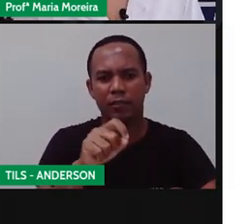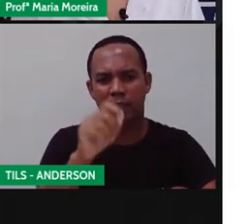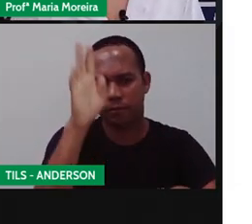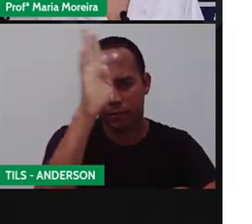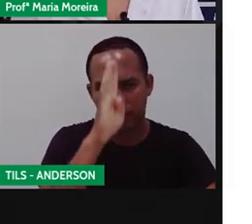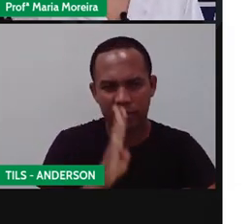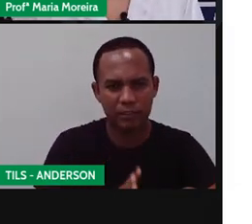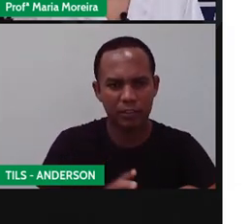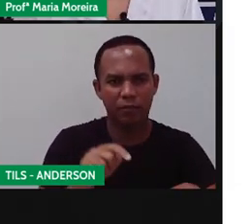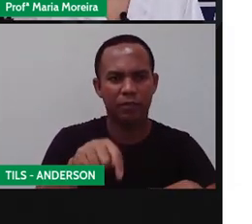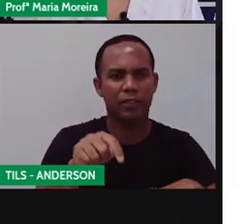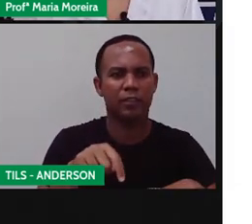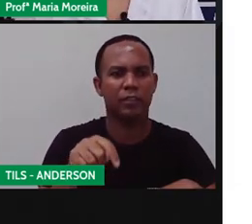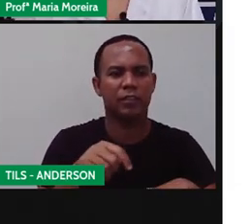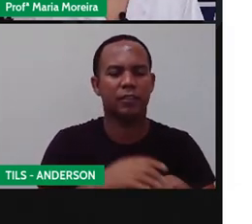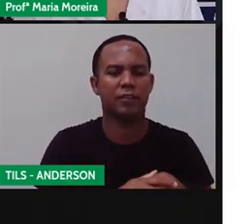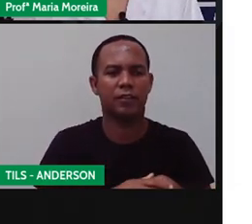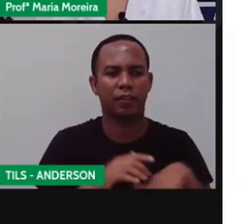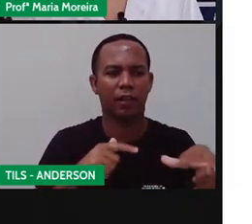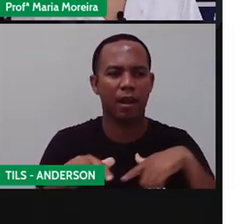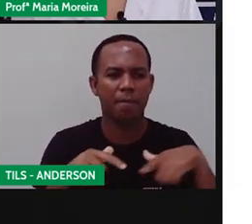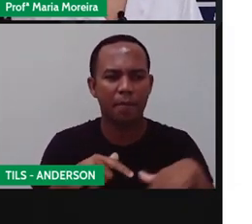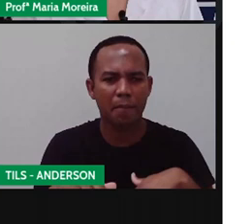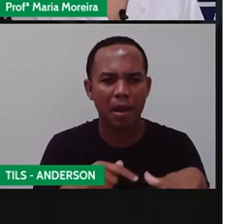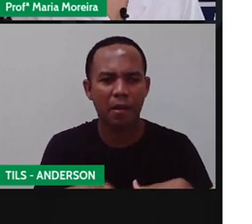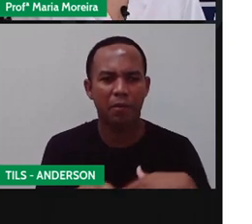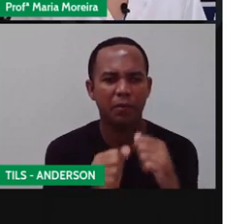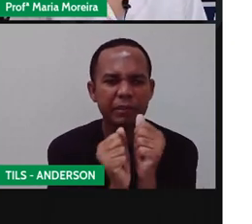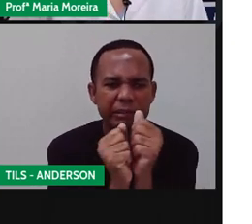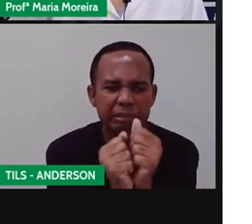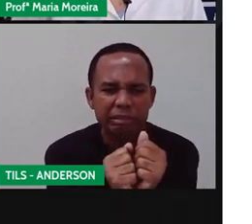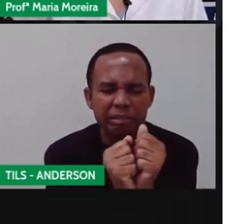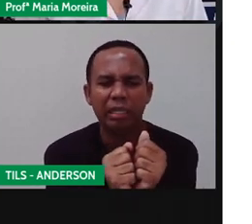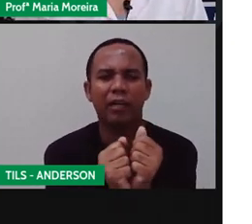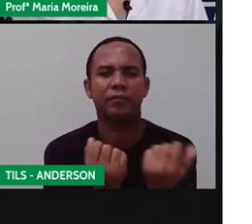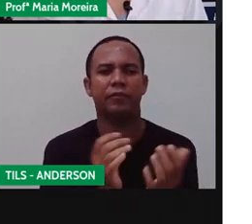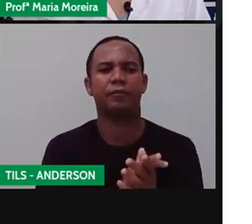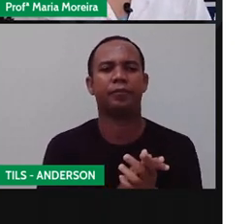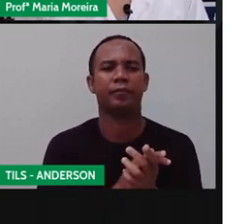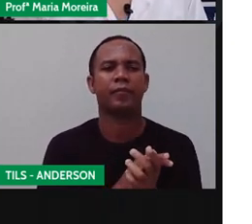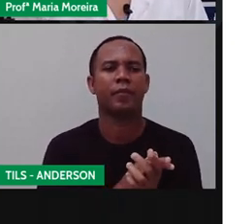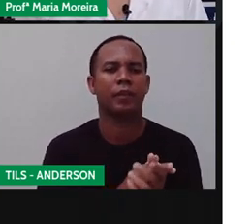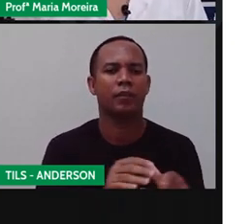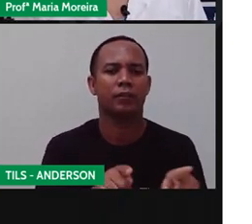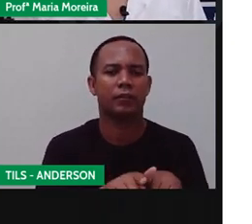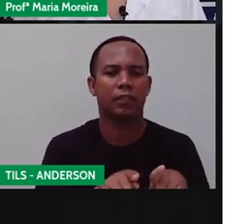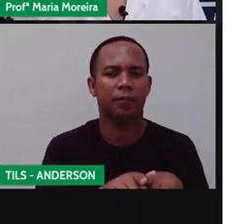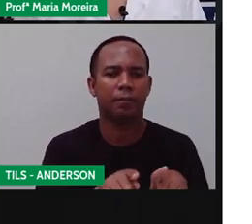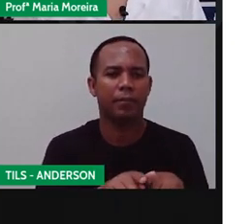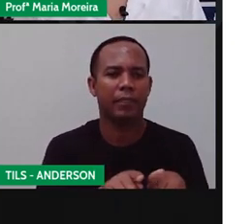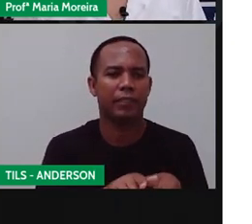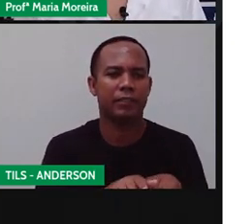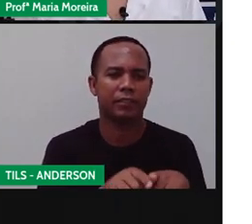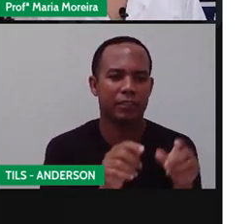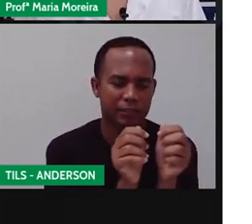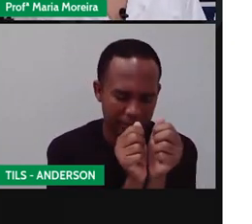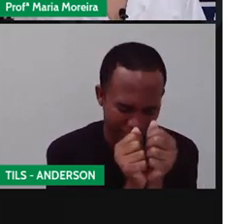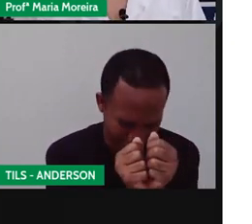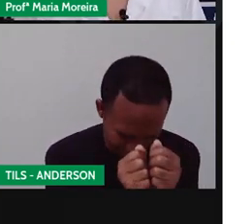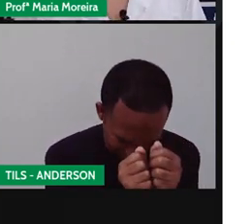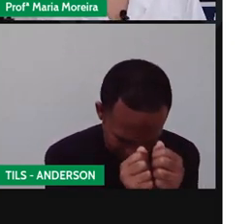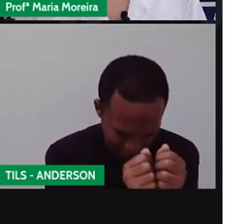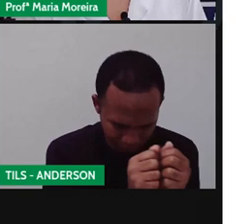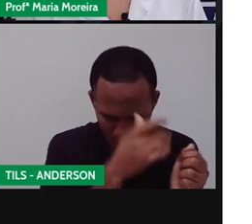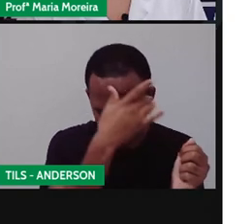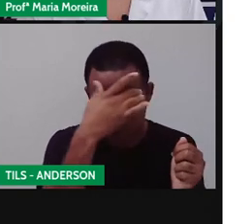Brasil, para fazerem o quê? Trabalho escravo. Eles foram trazidos para serem escravizados pelos donos